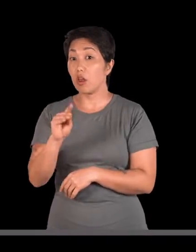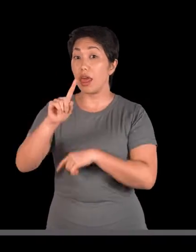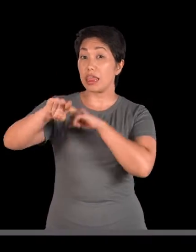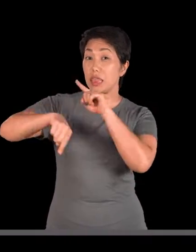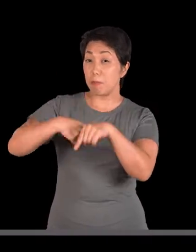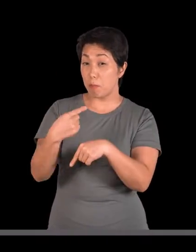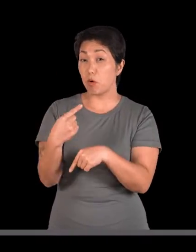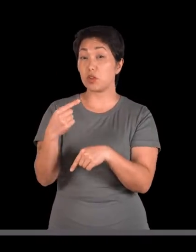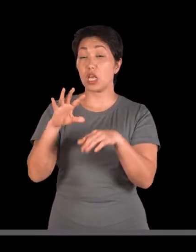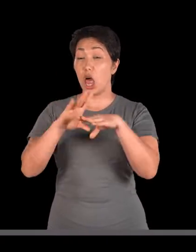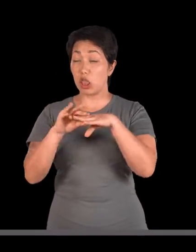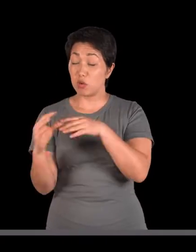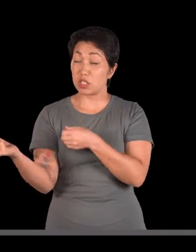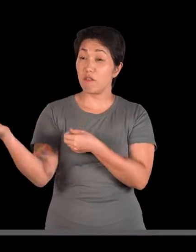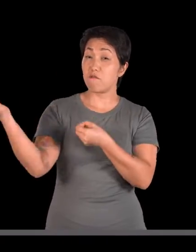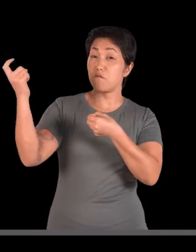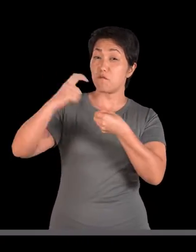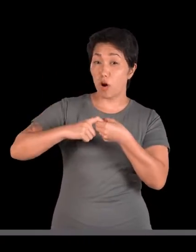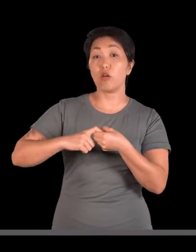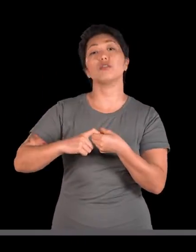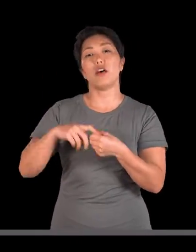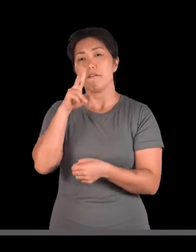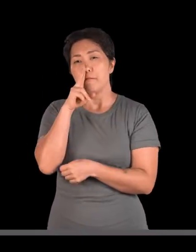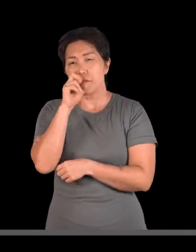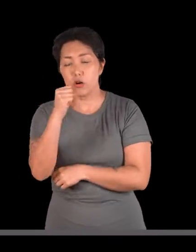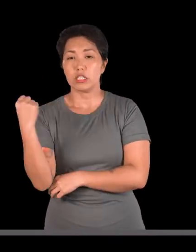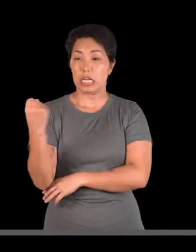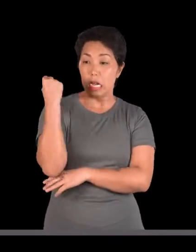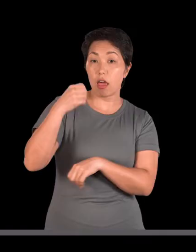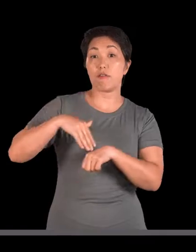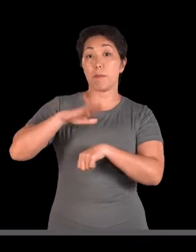já voltar numa fase mais grave que afeta o sistema